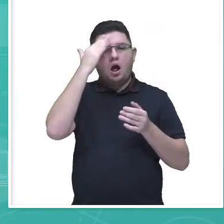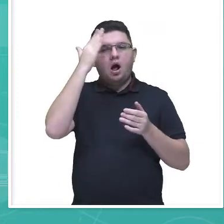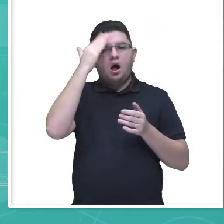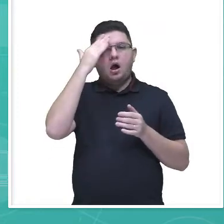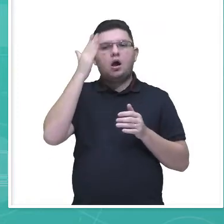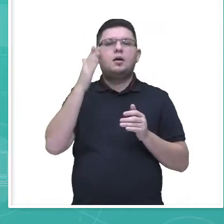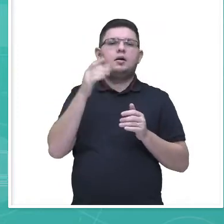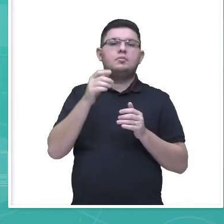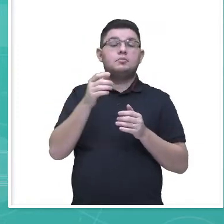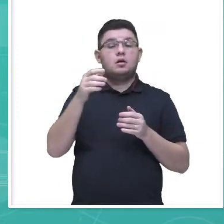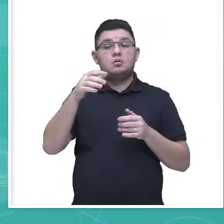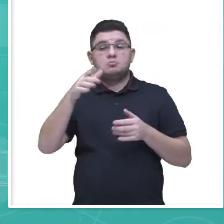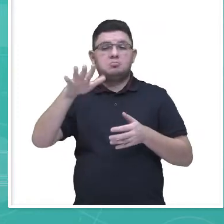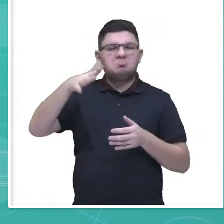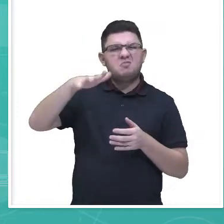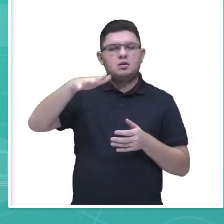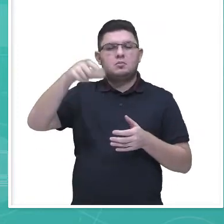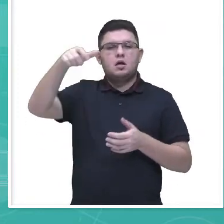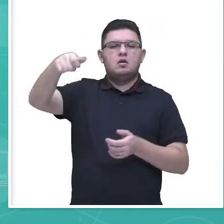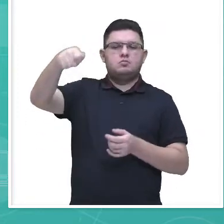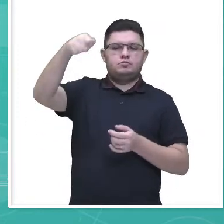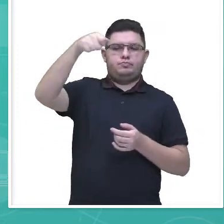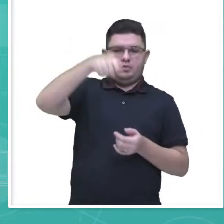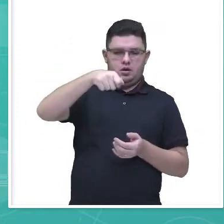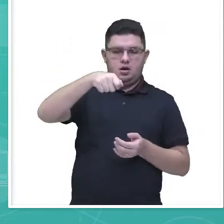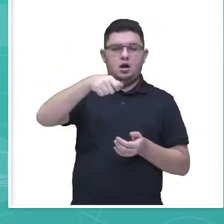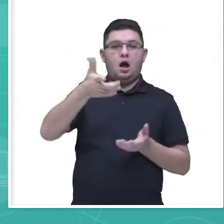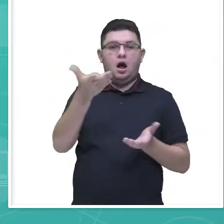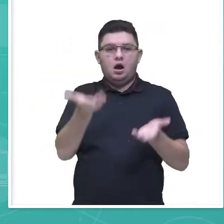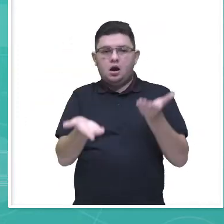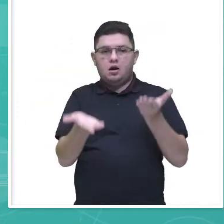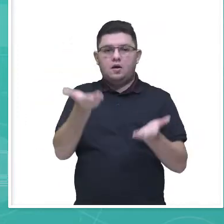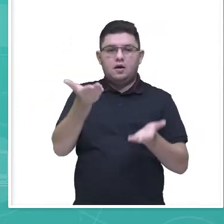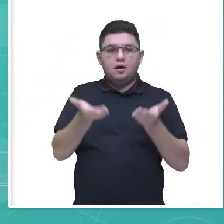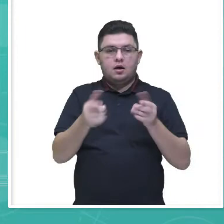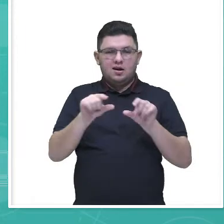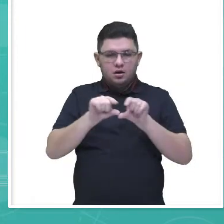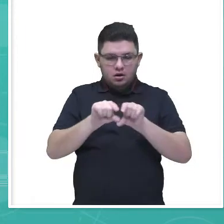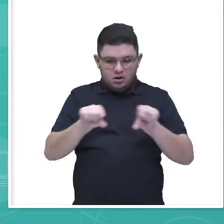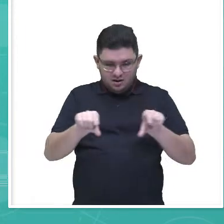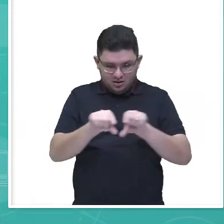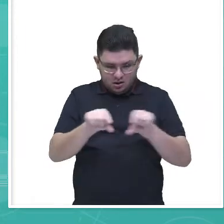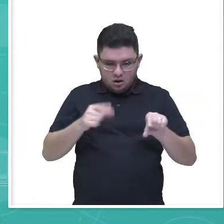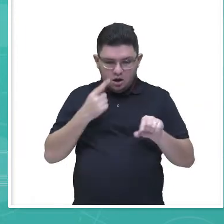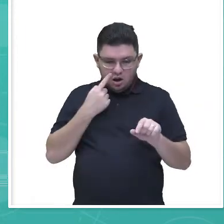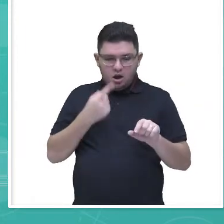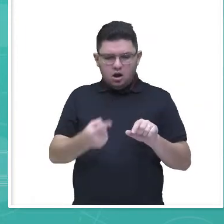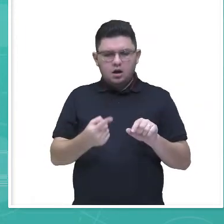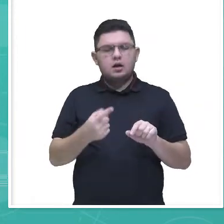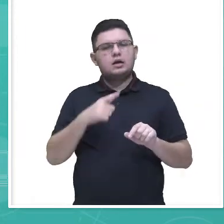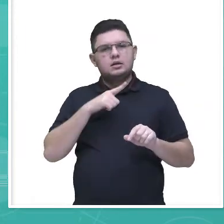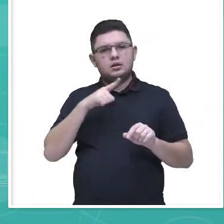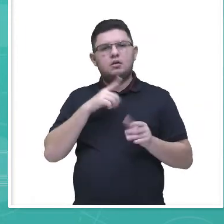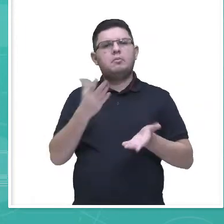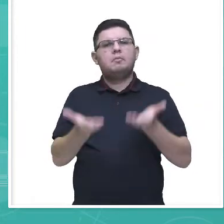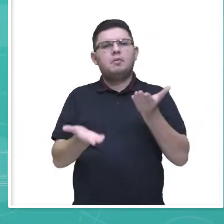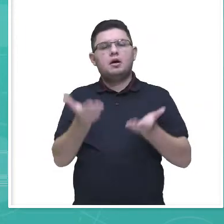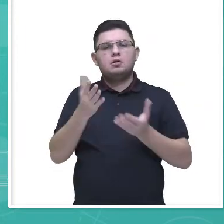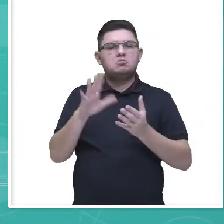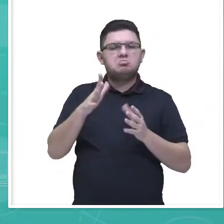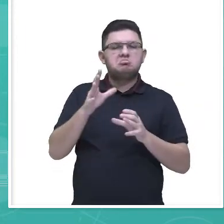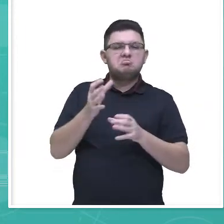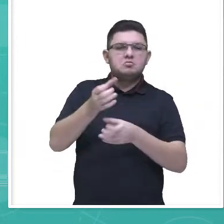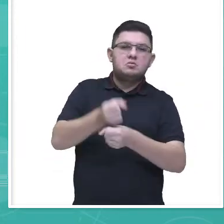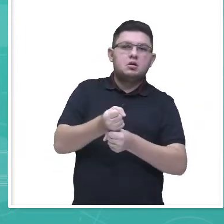né? E aí vai aparecer aqui no mostrador, aqui, ó, no visorzinho aí, no display, né? Vai aparecer lá, 1,9 kg, ele vai